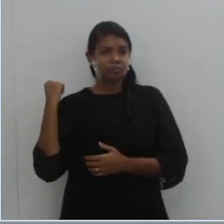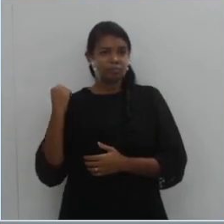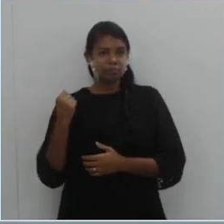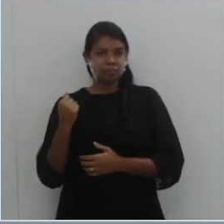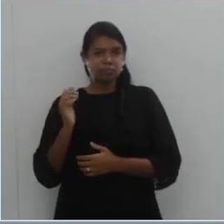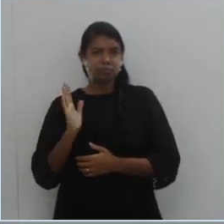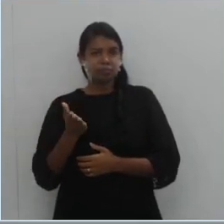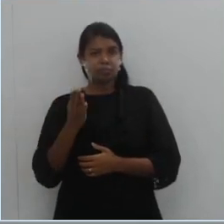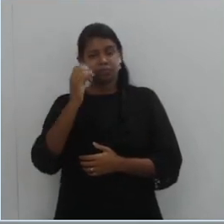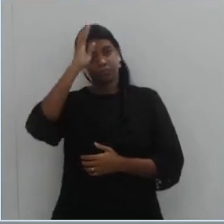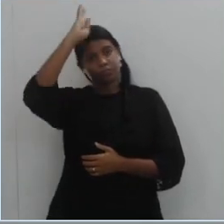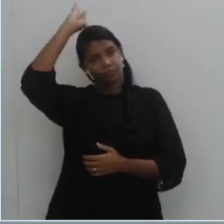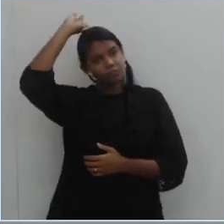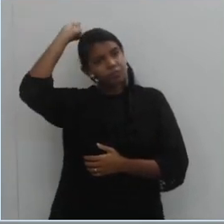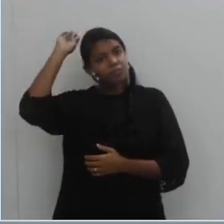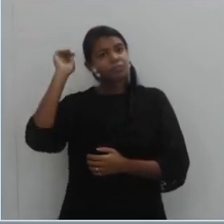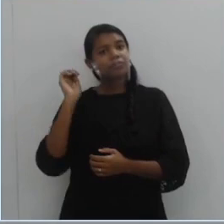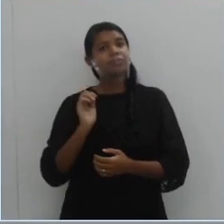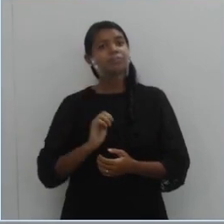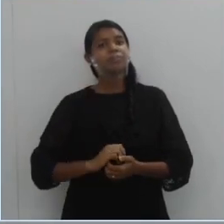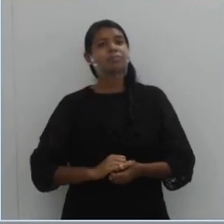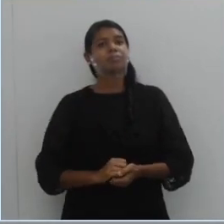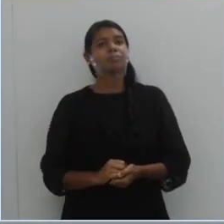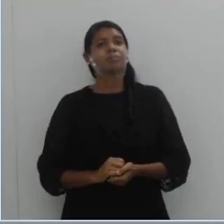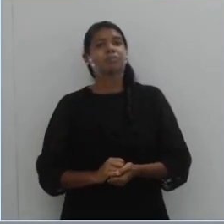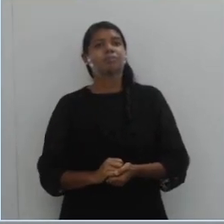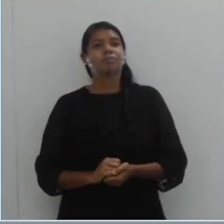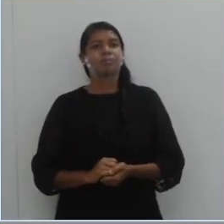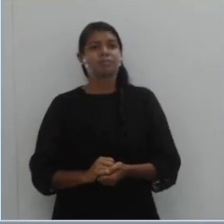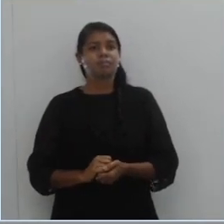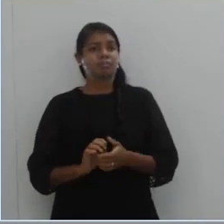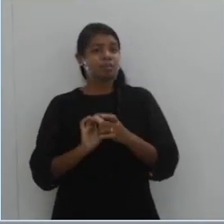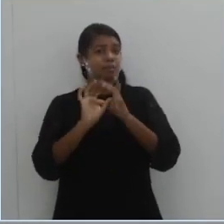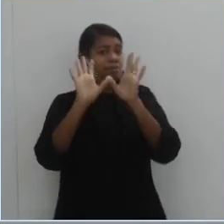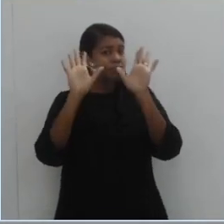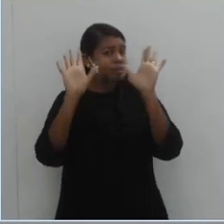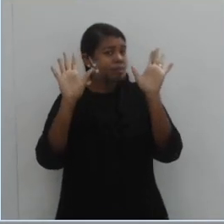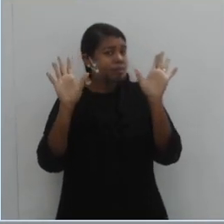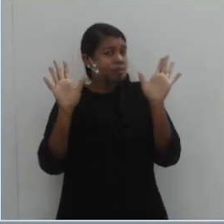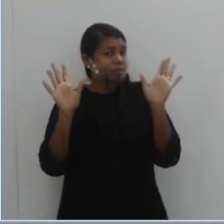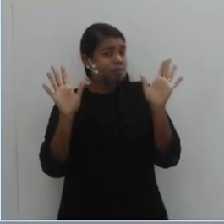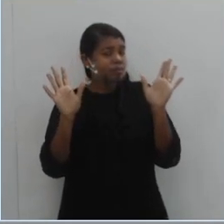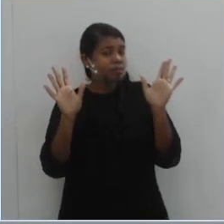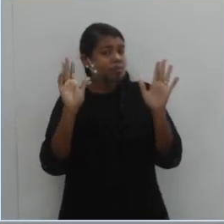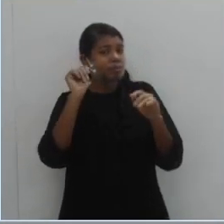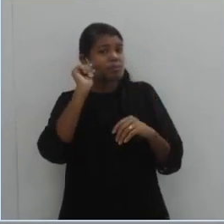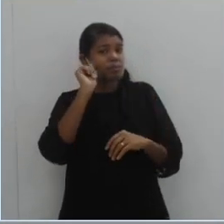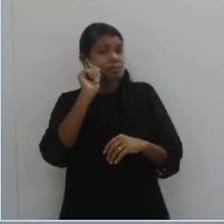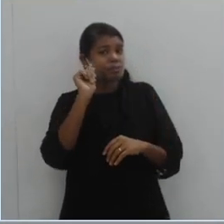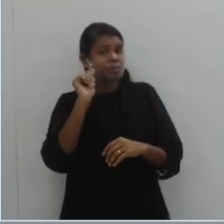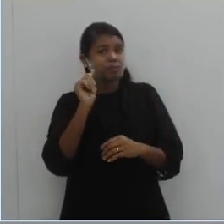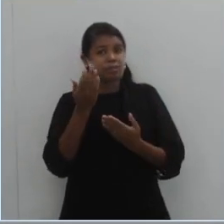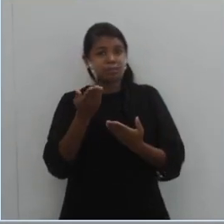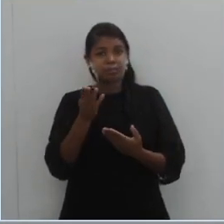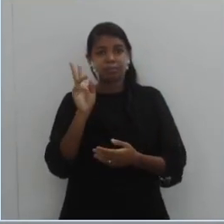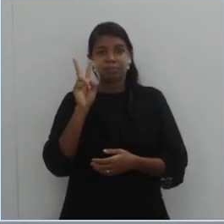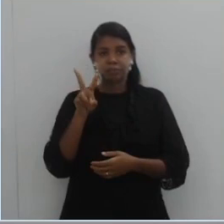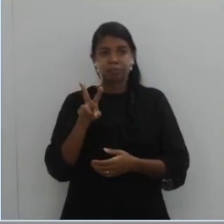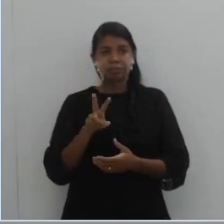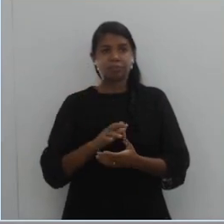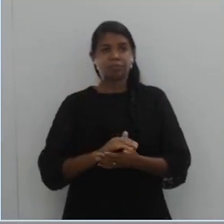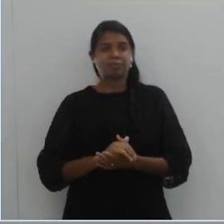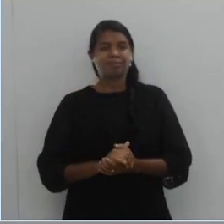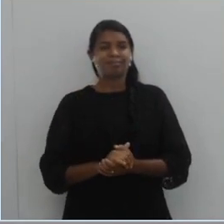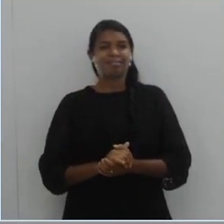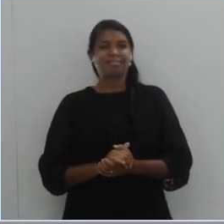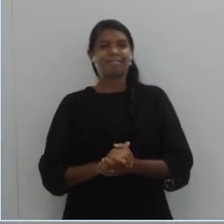Roma não. Roma, ela dá uma certa liberdade à mulher. Então você está vendo aí comigo que